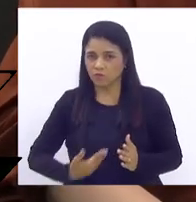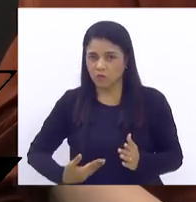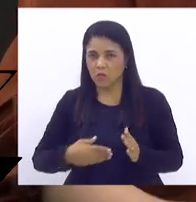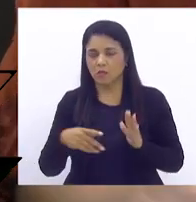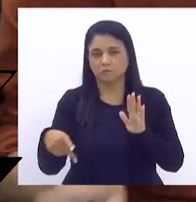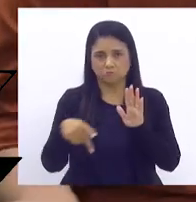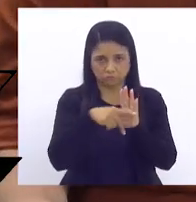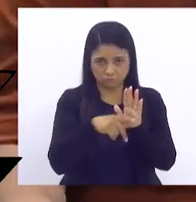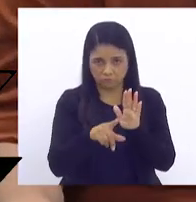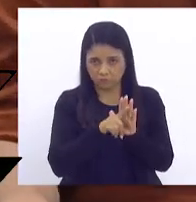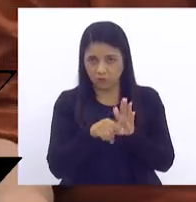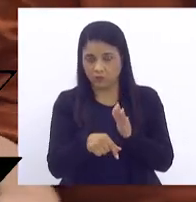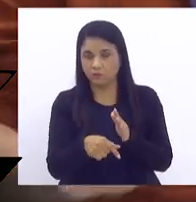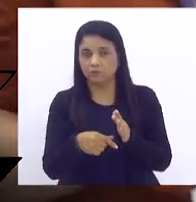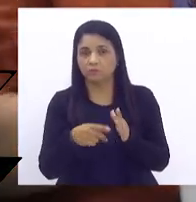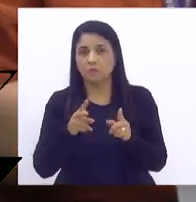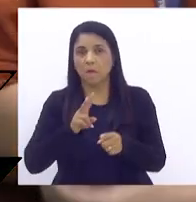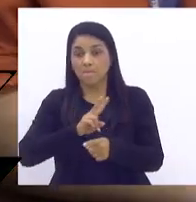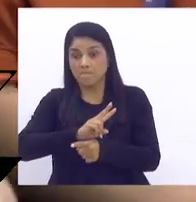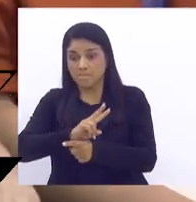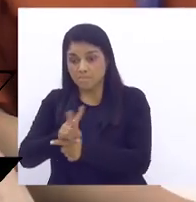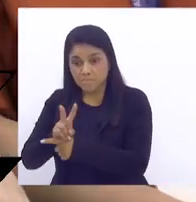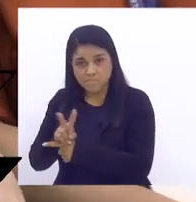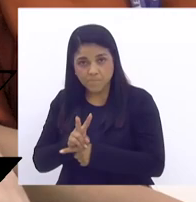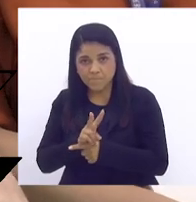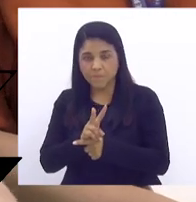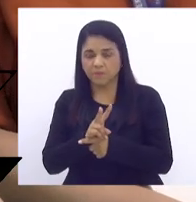que proteção, né, é